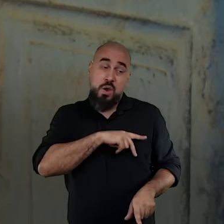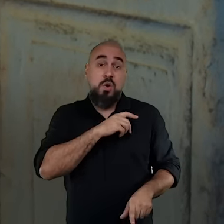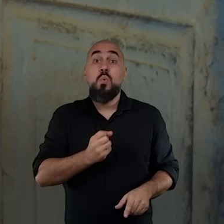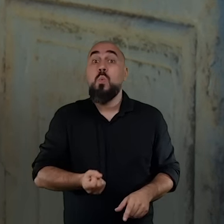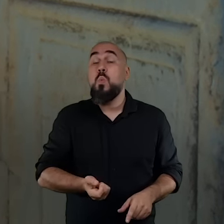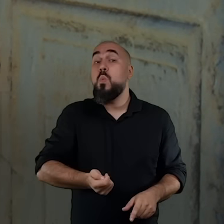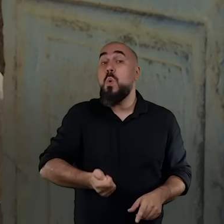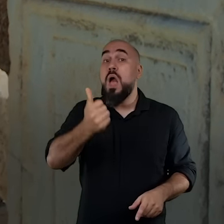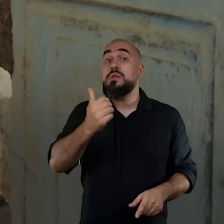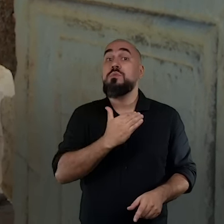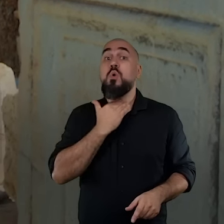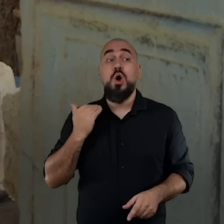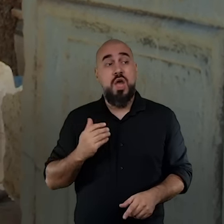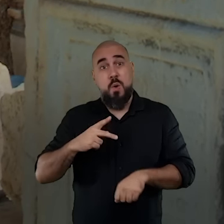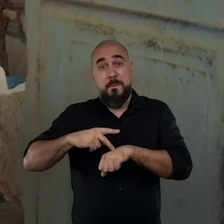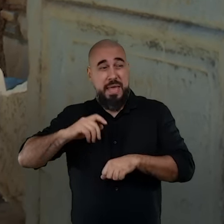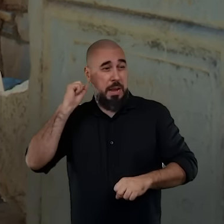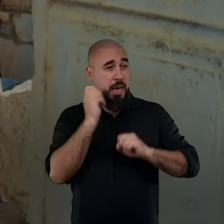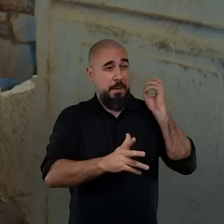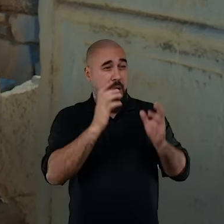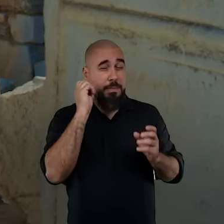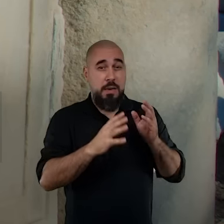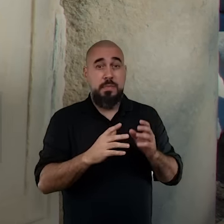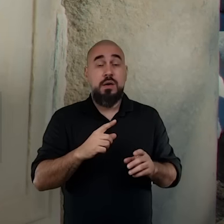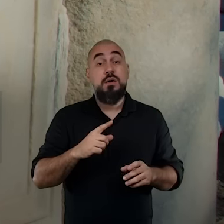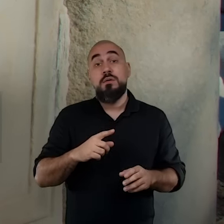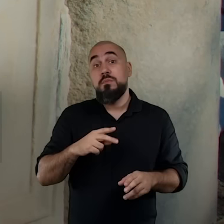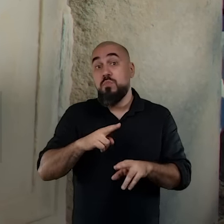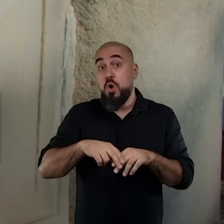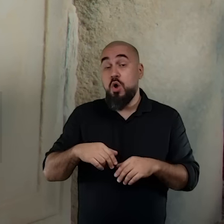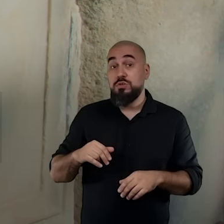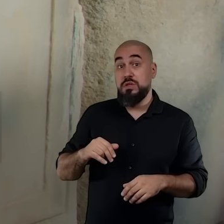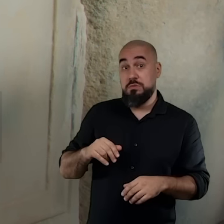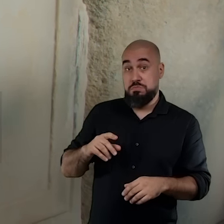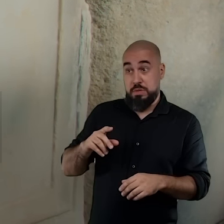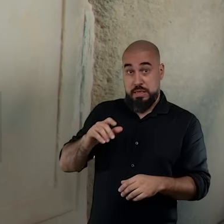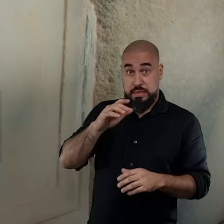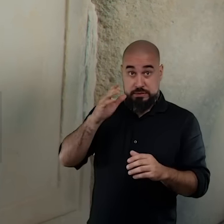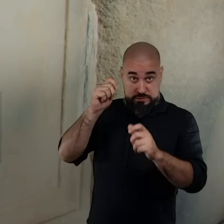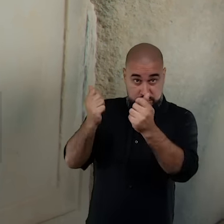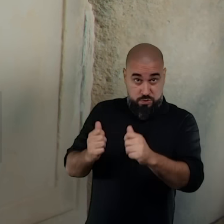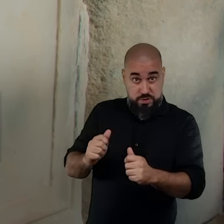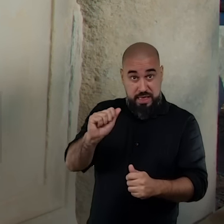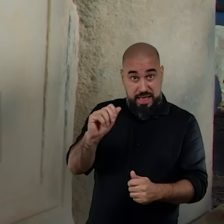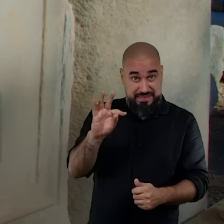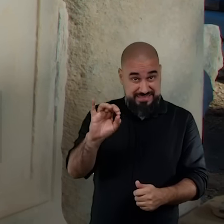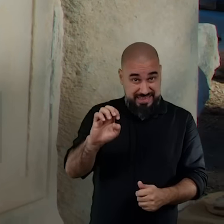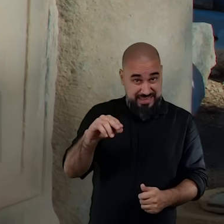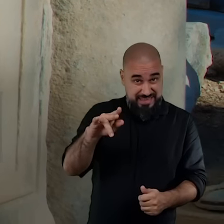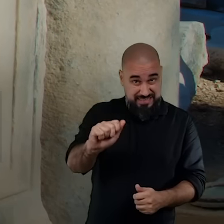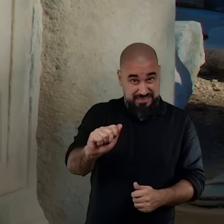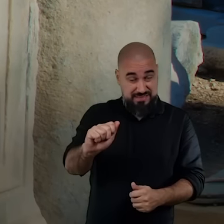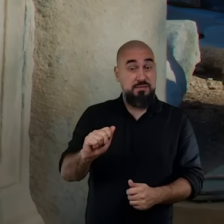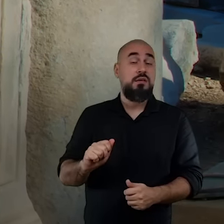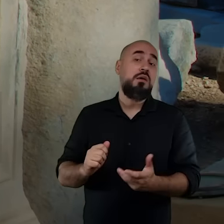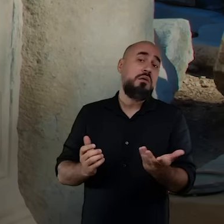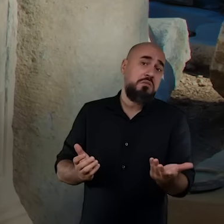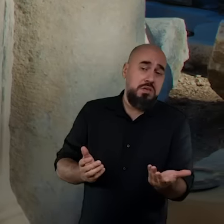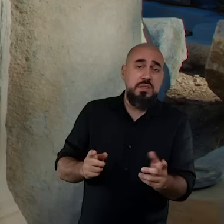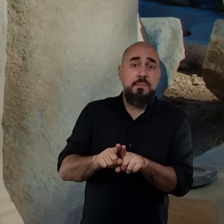quase o lincharam aqui por causa do culto à deusa Artemis, e também a João no final do primeiro século, quanto ao culto